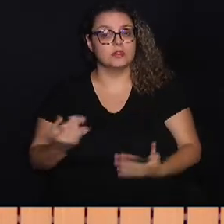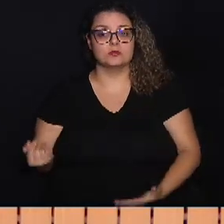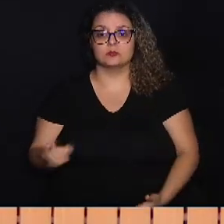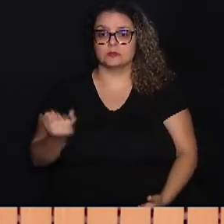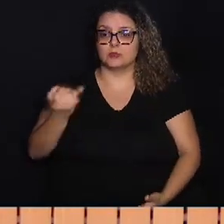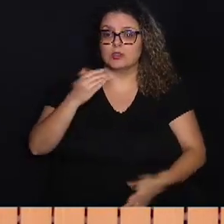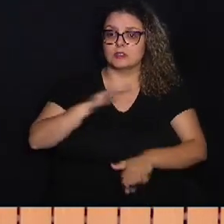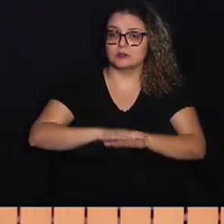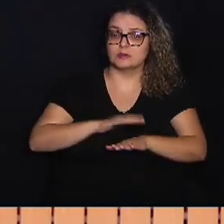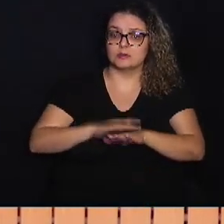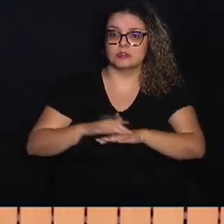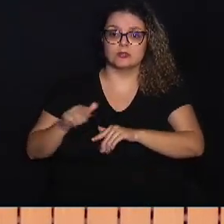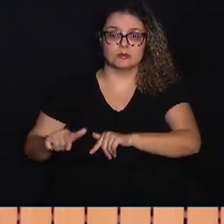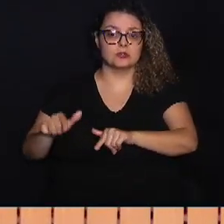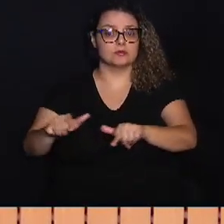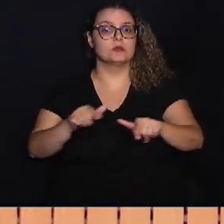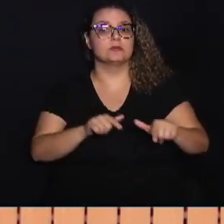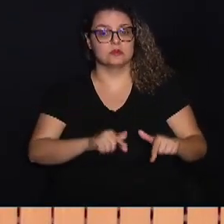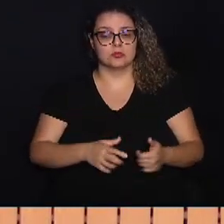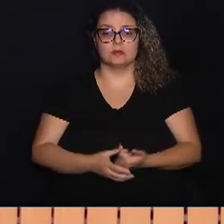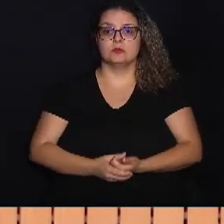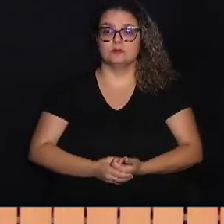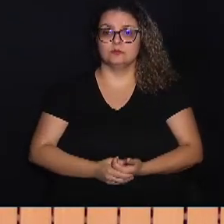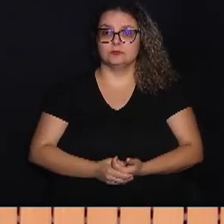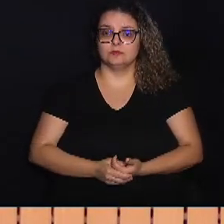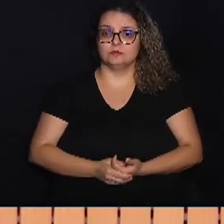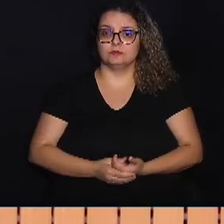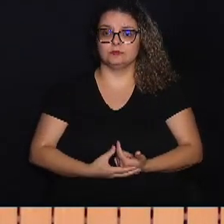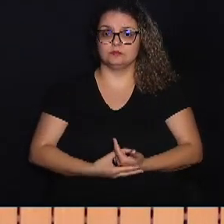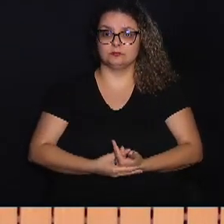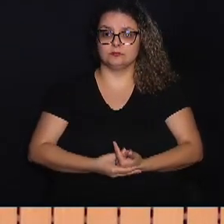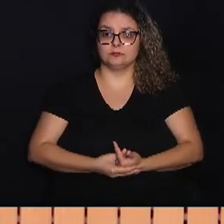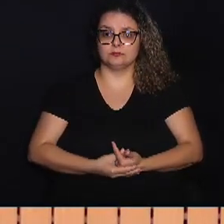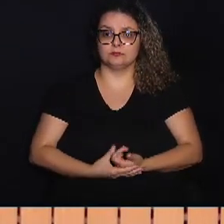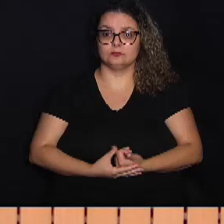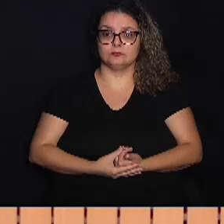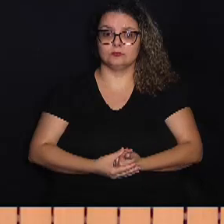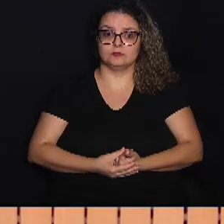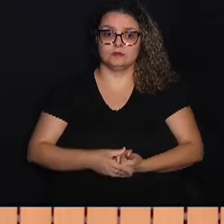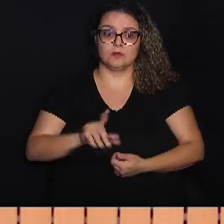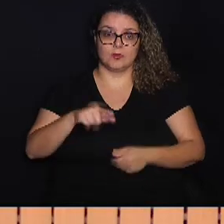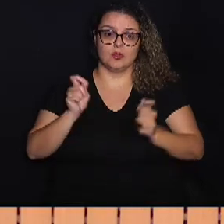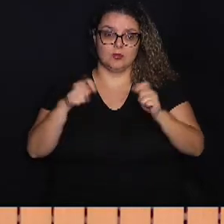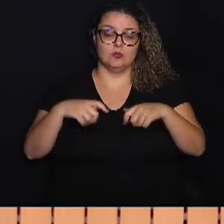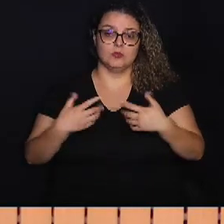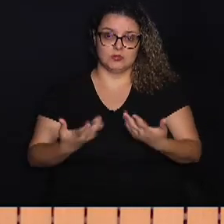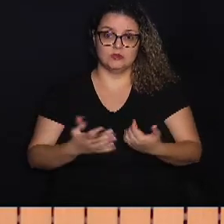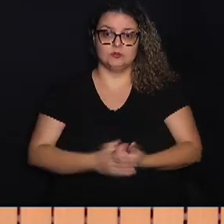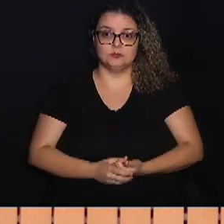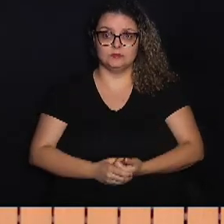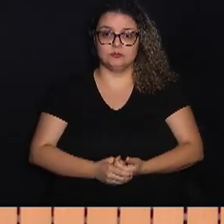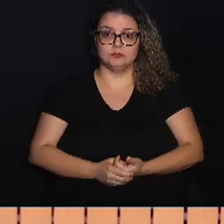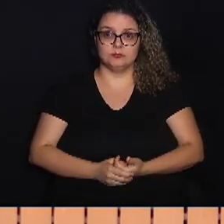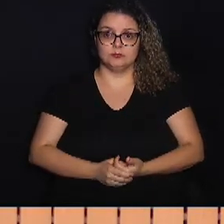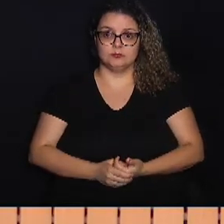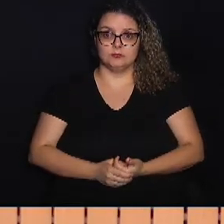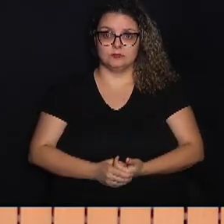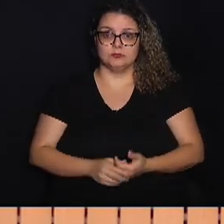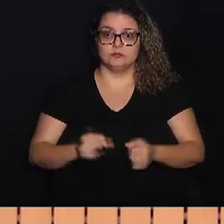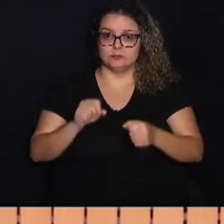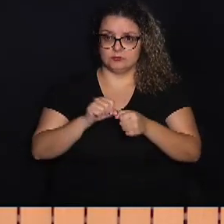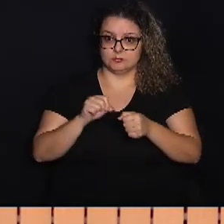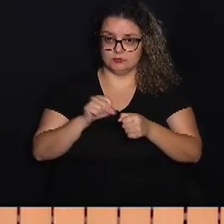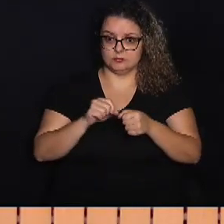ações locais eh que são possíveis de serem